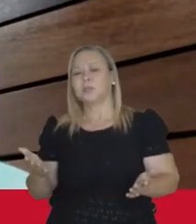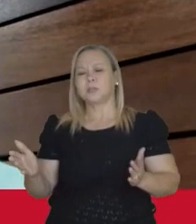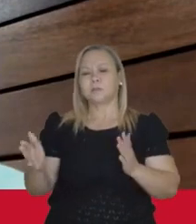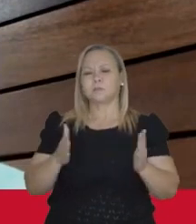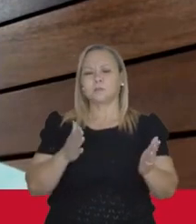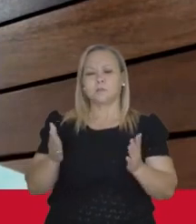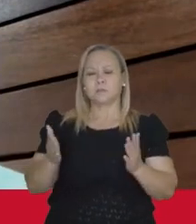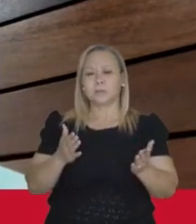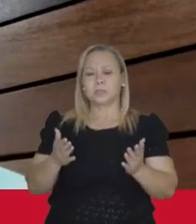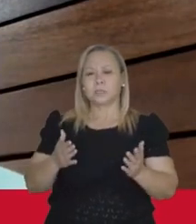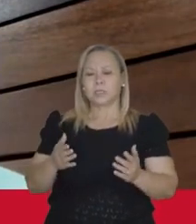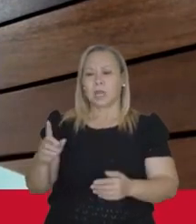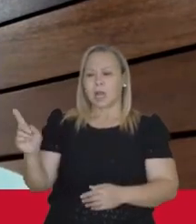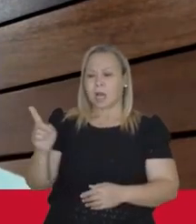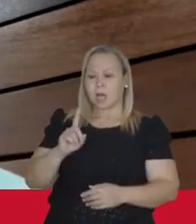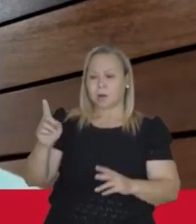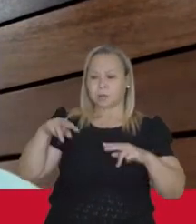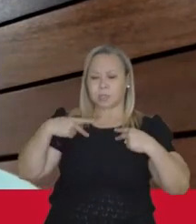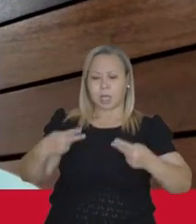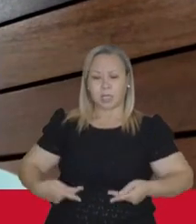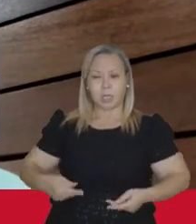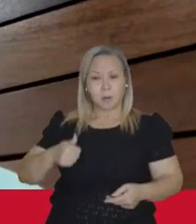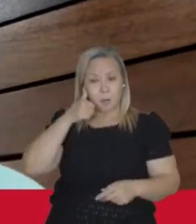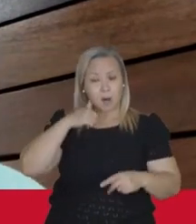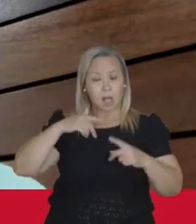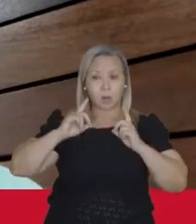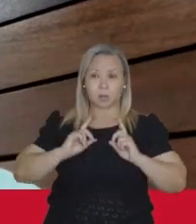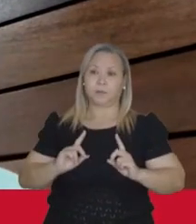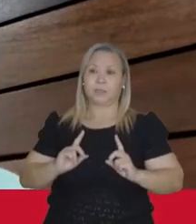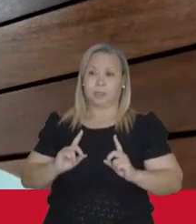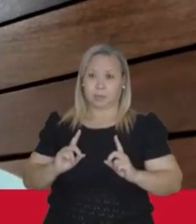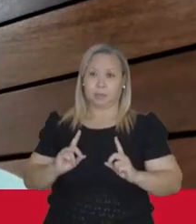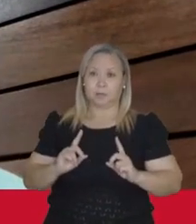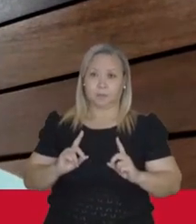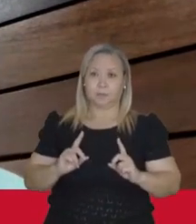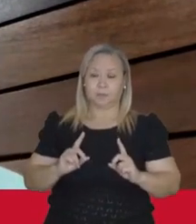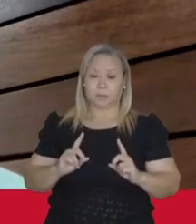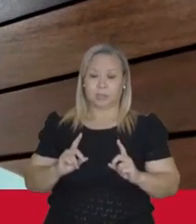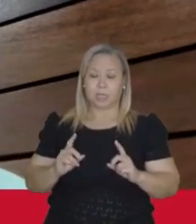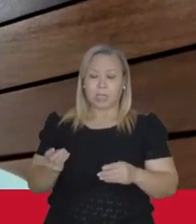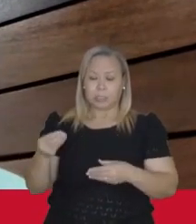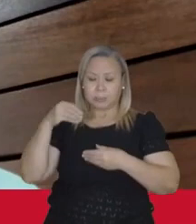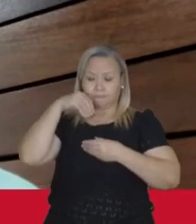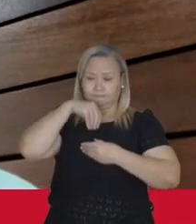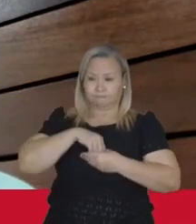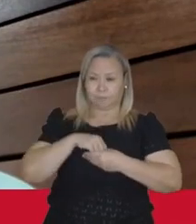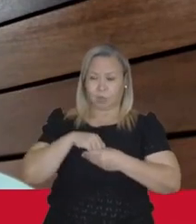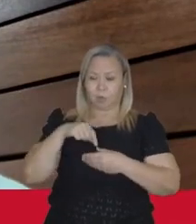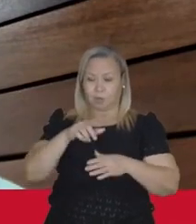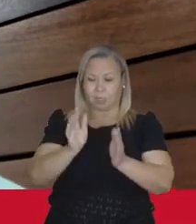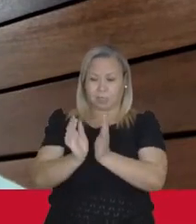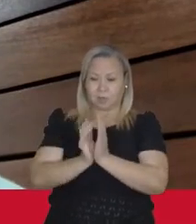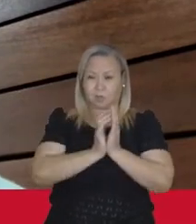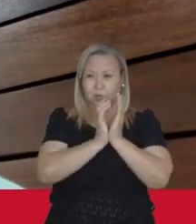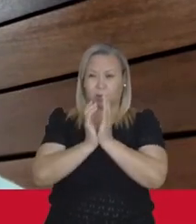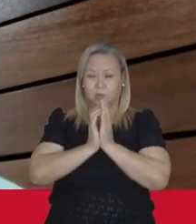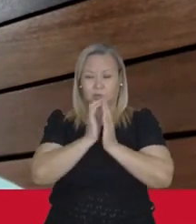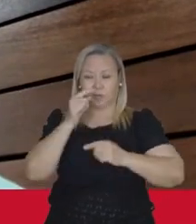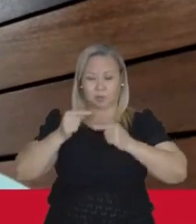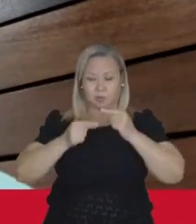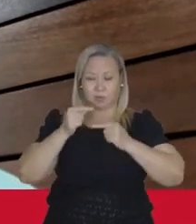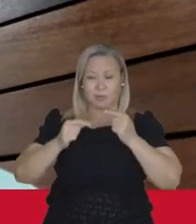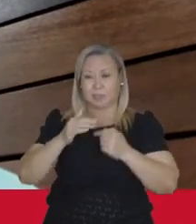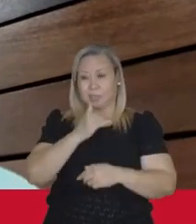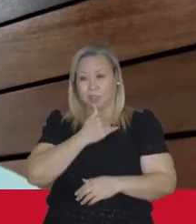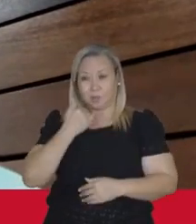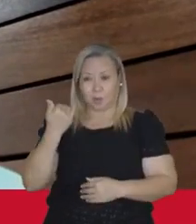a desumanização da mulher com deficiência no interior desse conjunto de políticas de